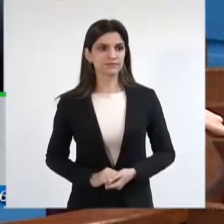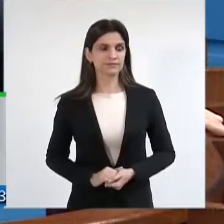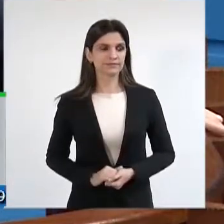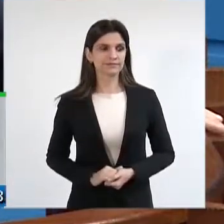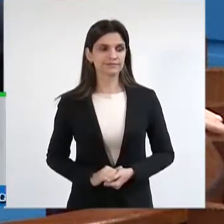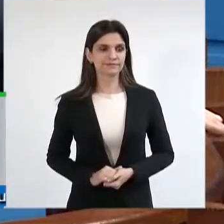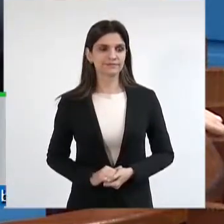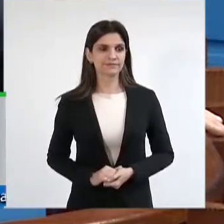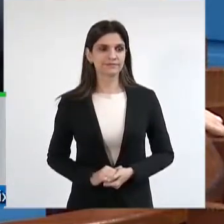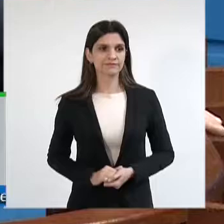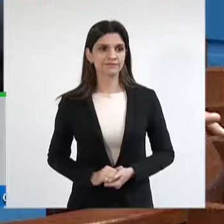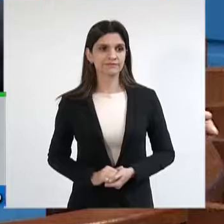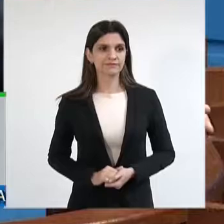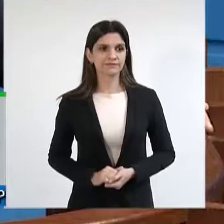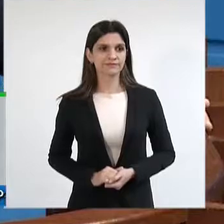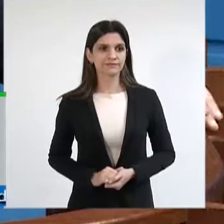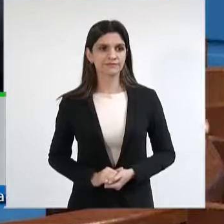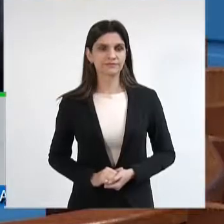presidente decidir.